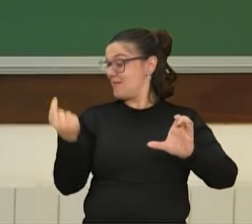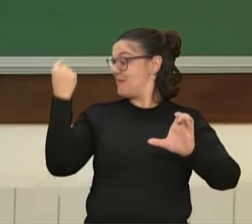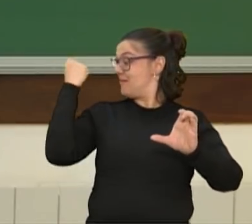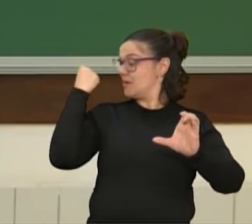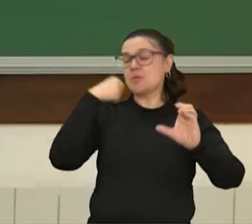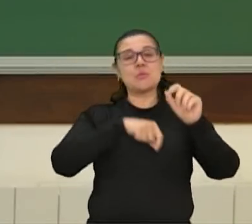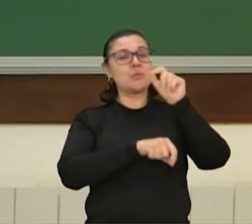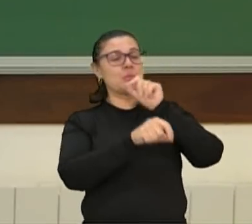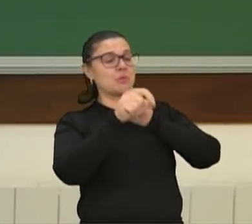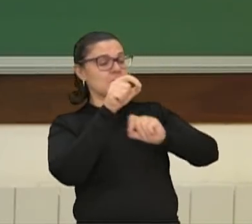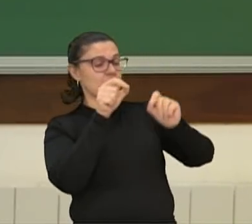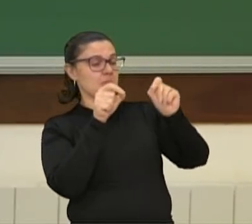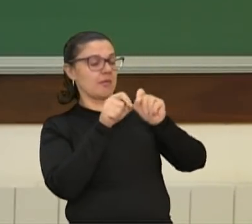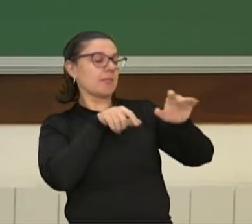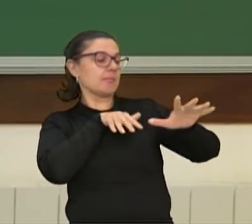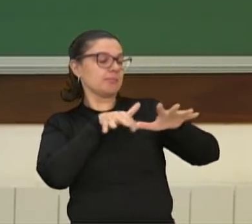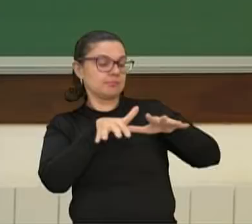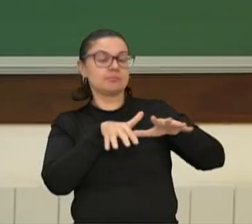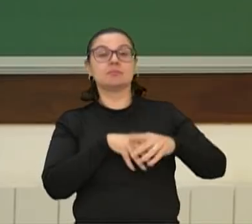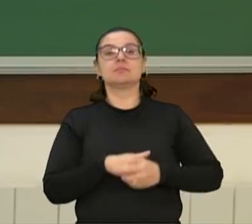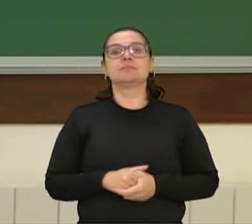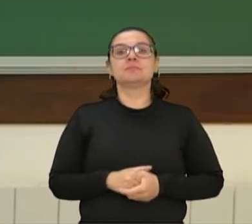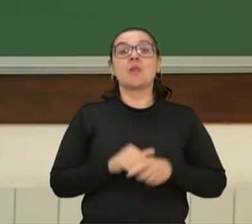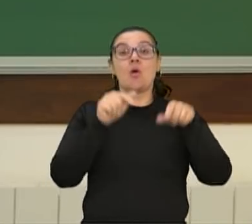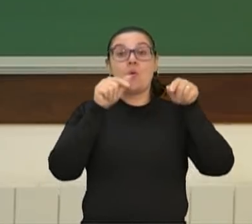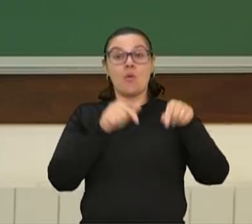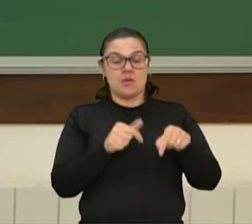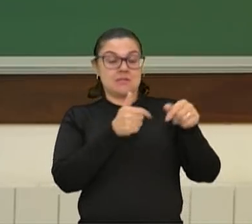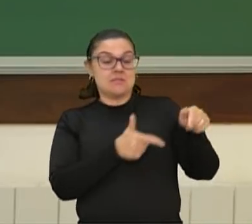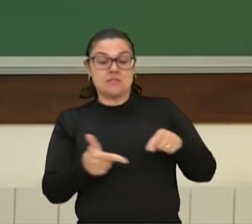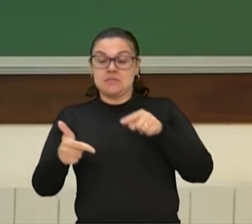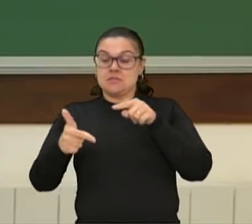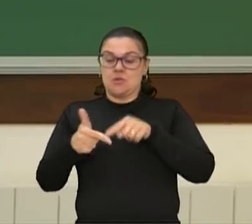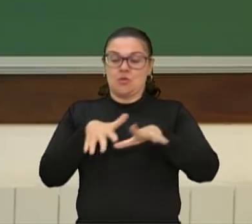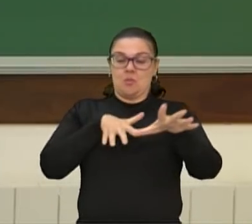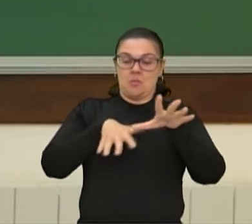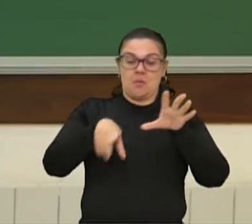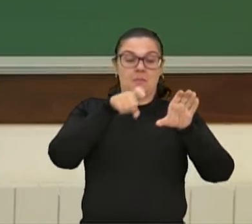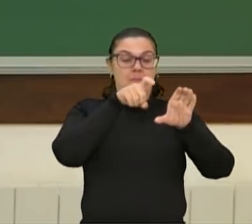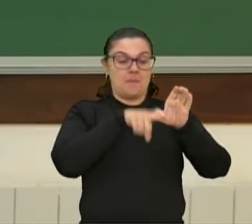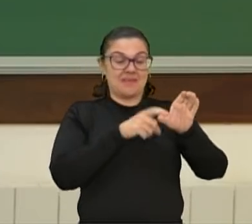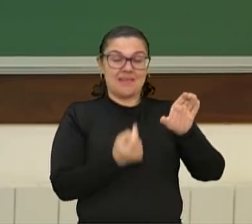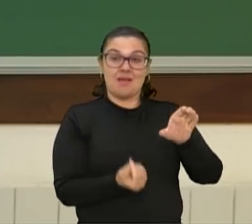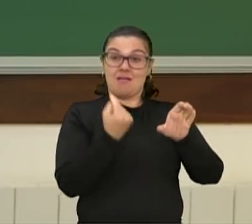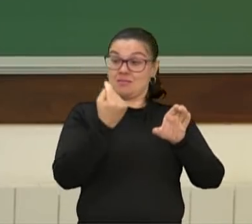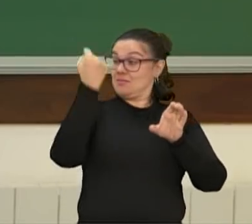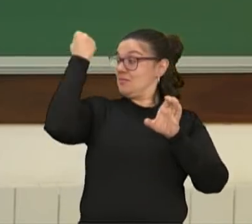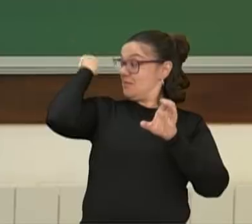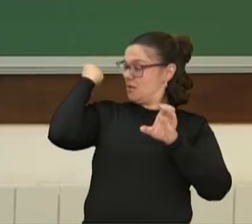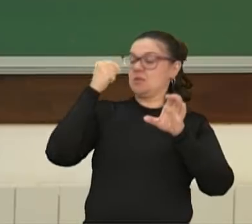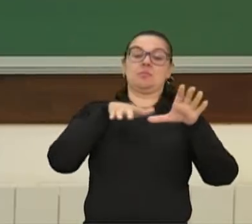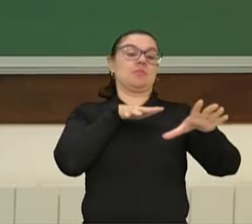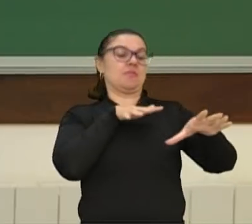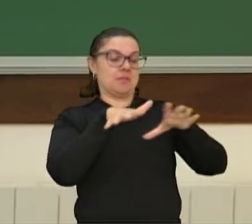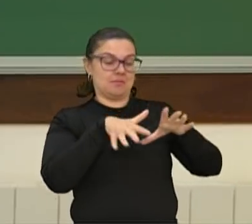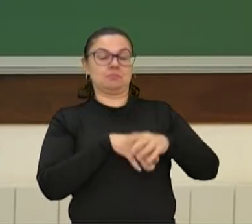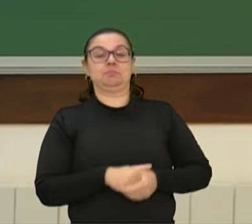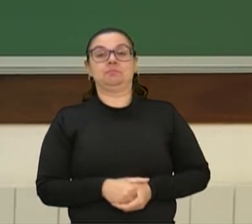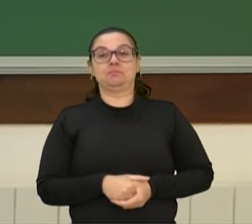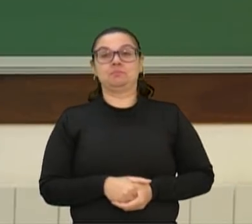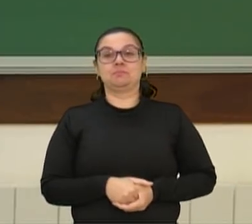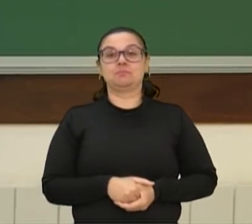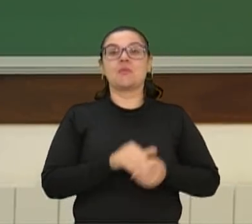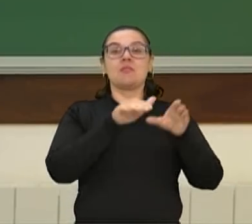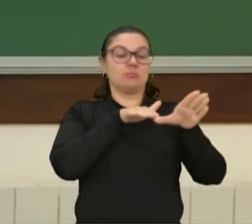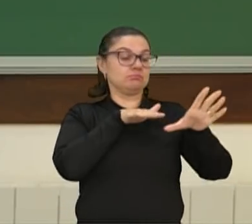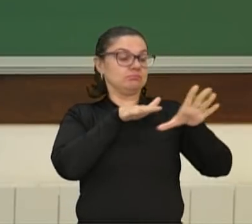anterior a ele para se movimentar. E essa segunda coisa dependeu de uma coisa anterior a ele para se movimentar.